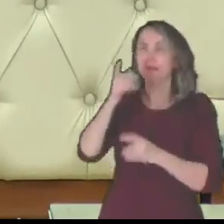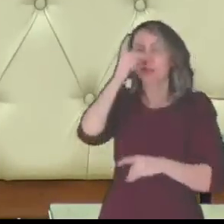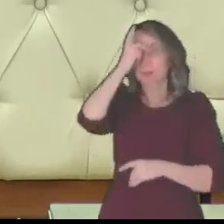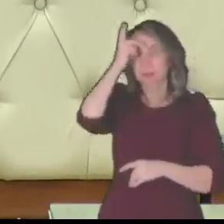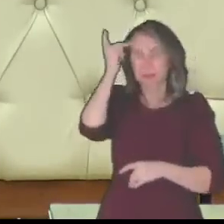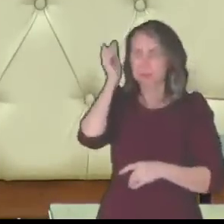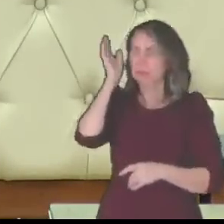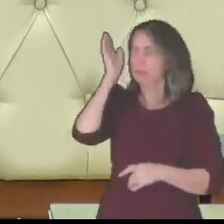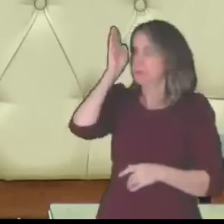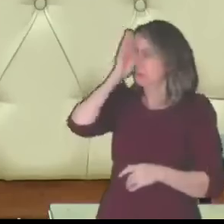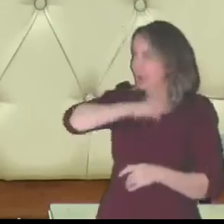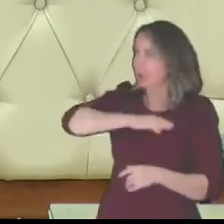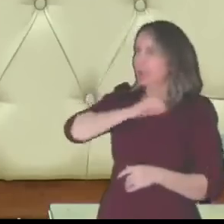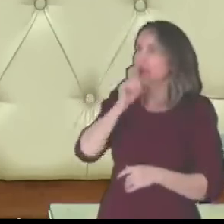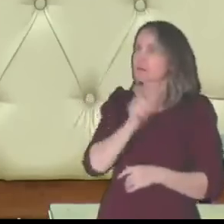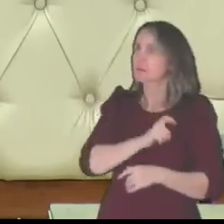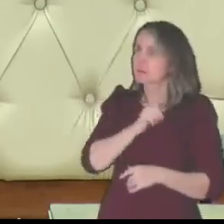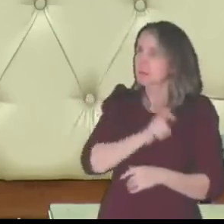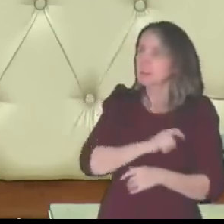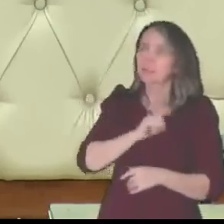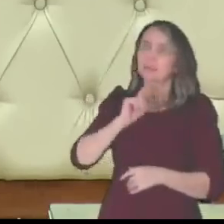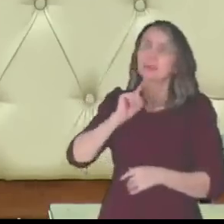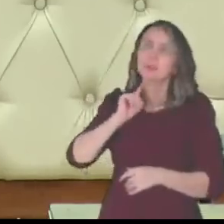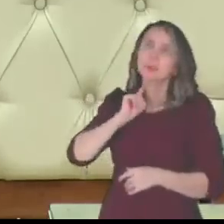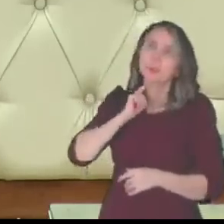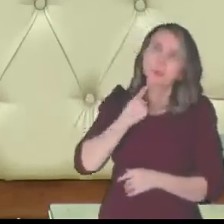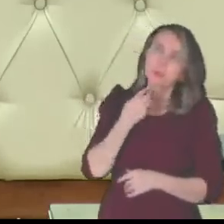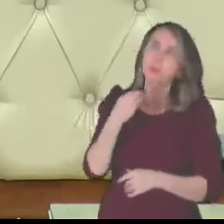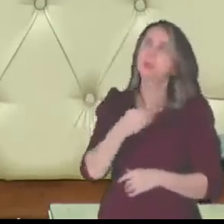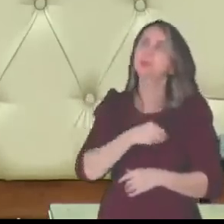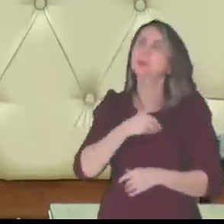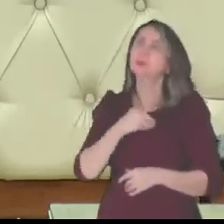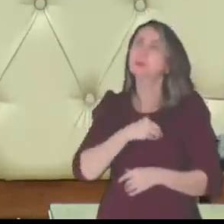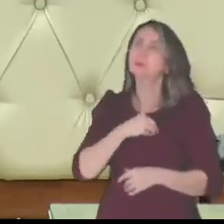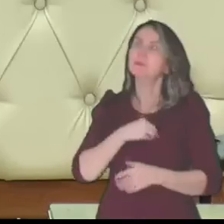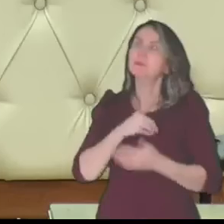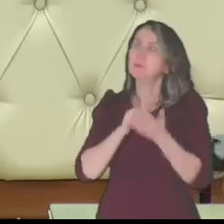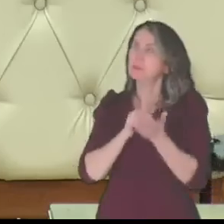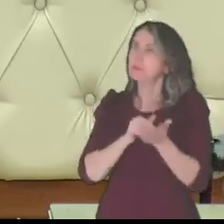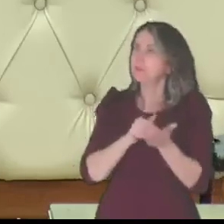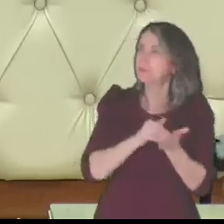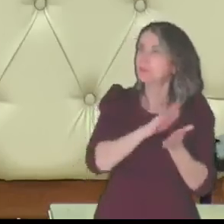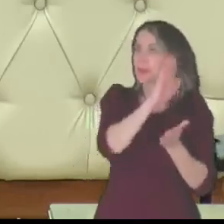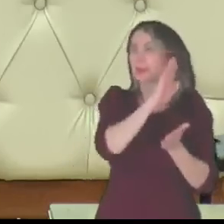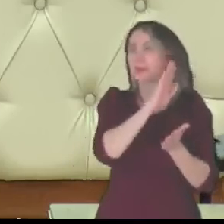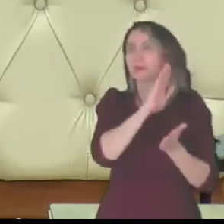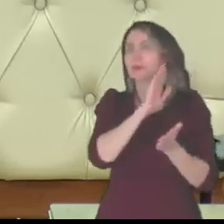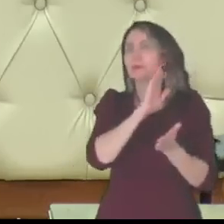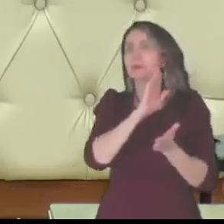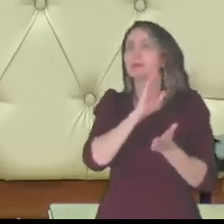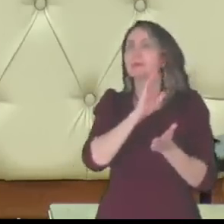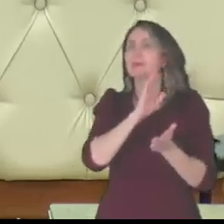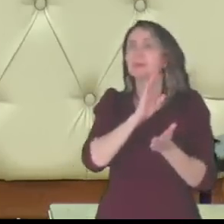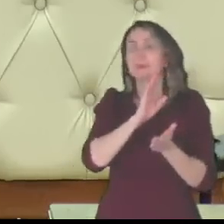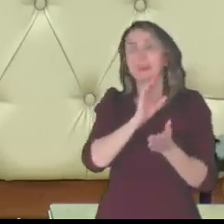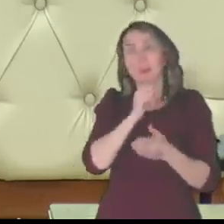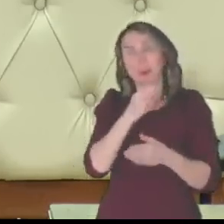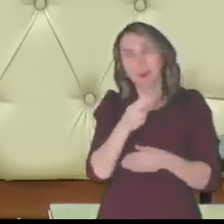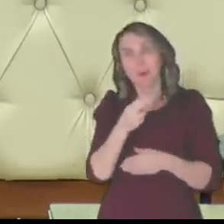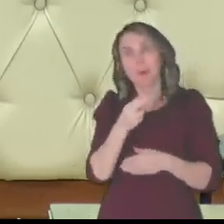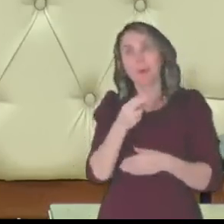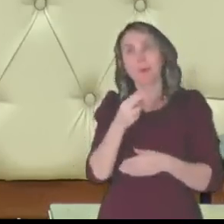Senhor Jesus a tua palavra diz que o imundo não é para ficar nesse caminho o mundo não o mundo não é para atrapalhar Jesus